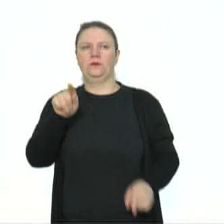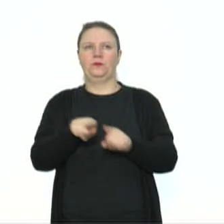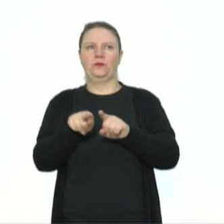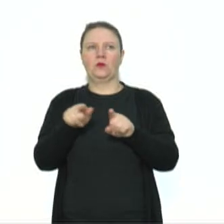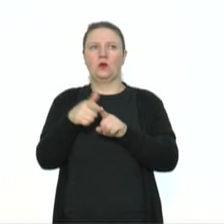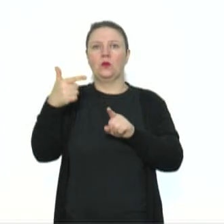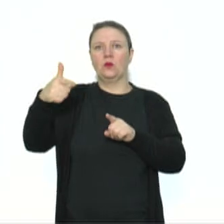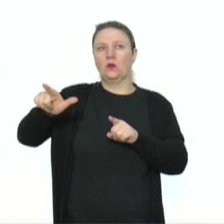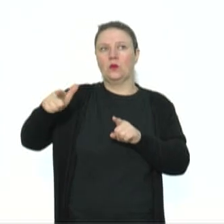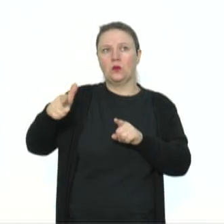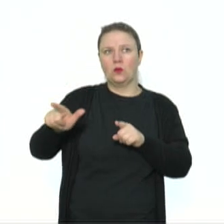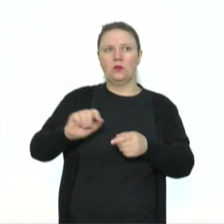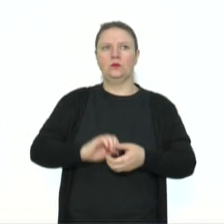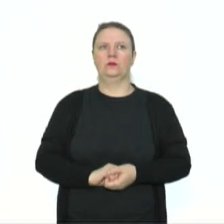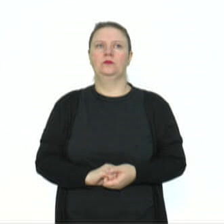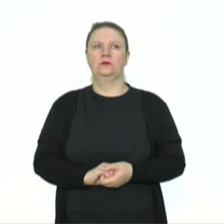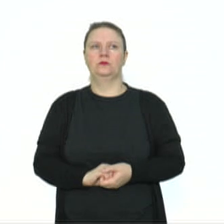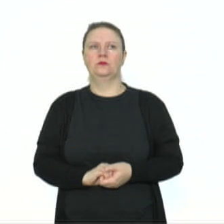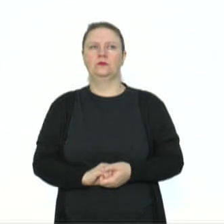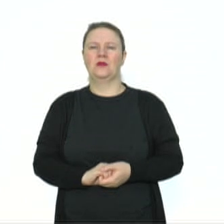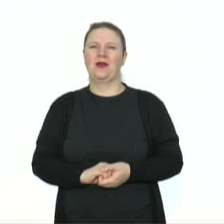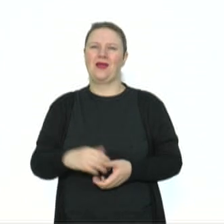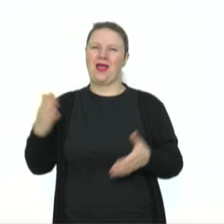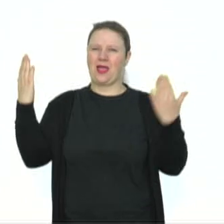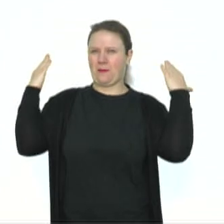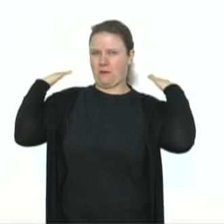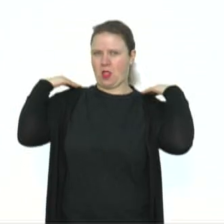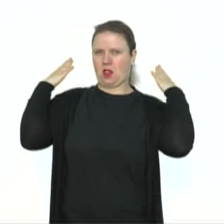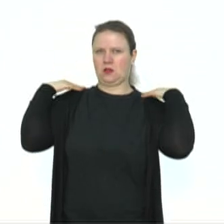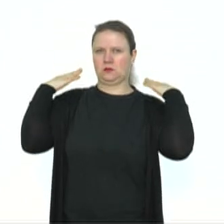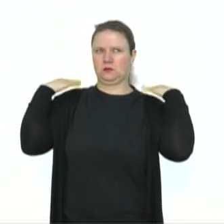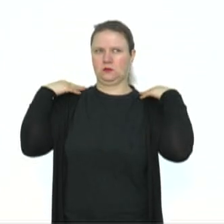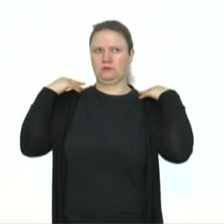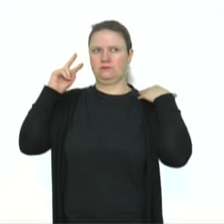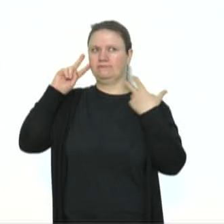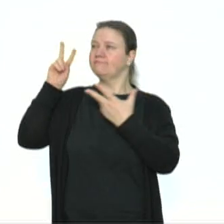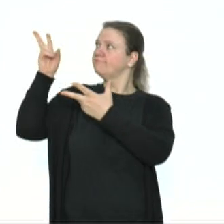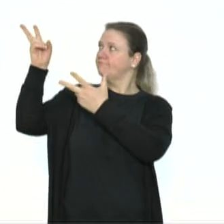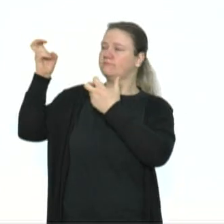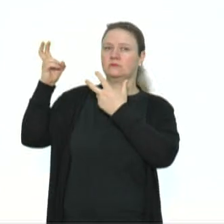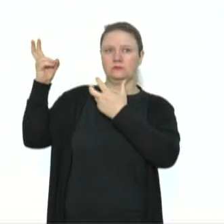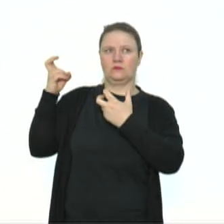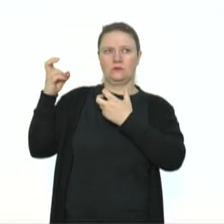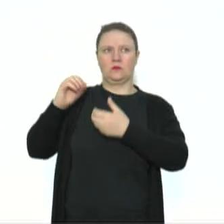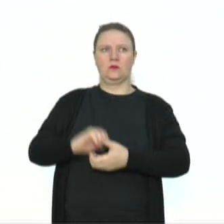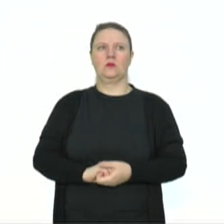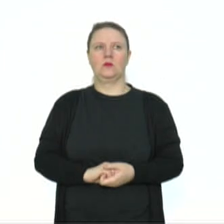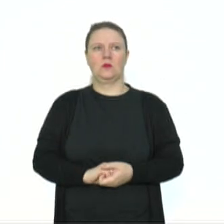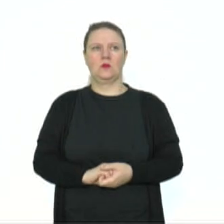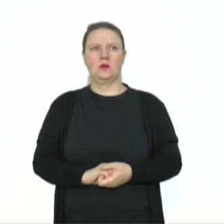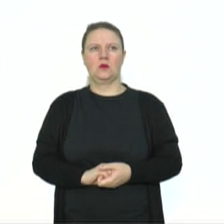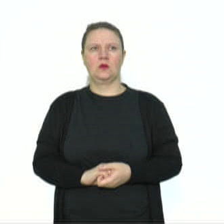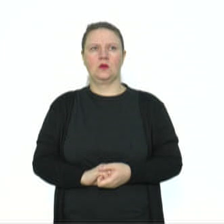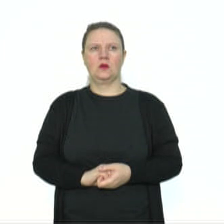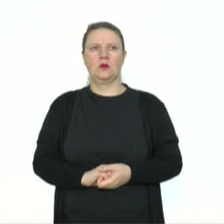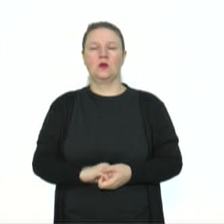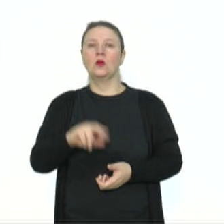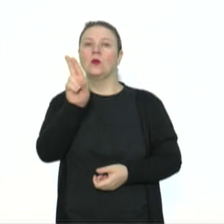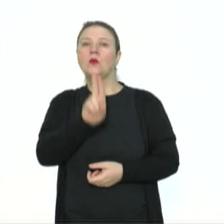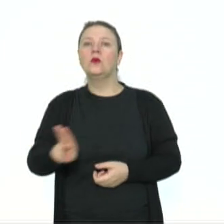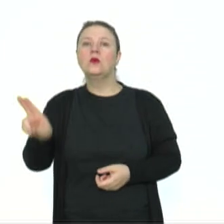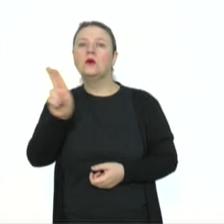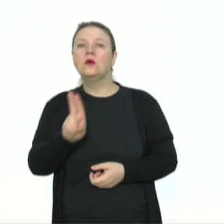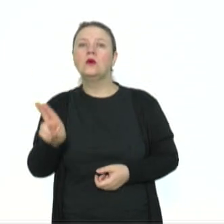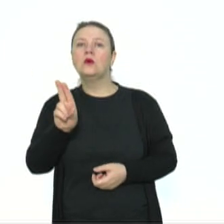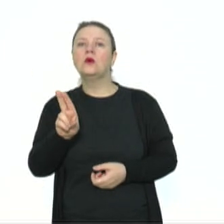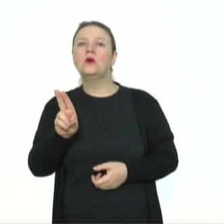aqui que nós temos, okay, outro golpe, né, é a pegada pelas costas. Então é um movimento em que o lutador pega seu adversário pelas costas, utilizando para